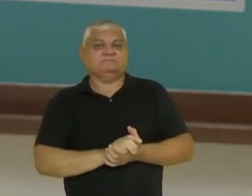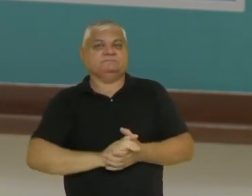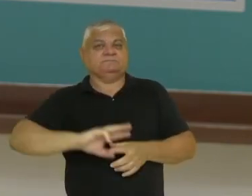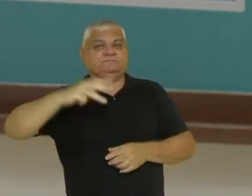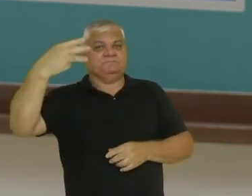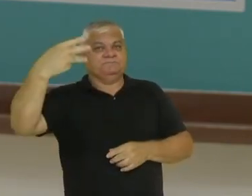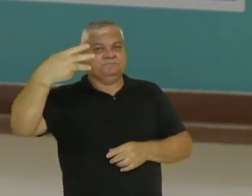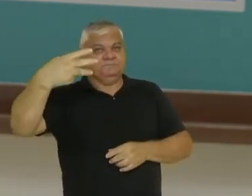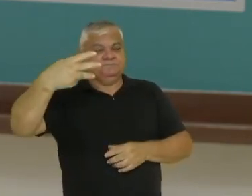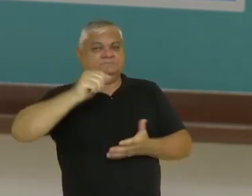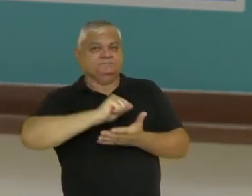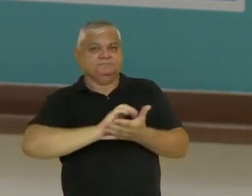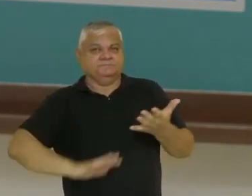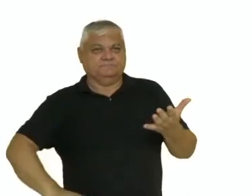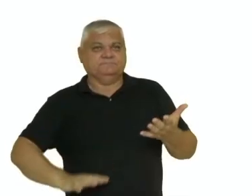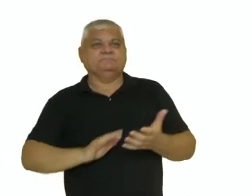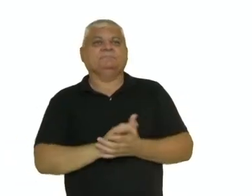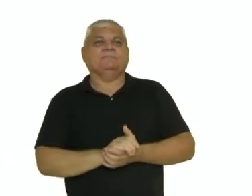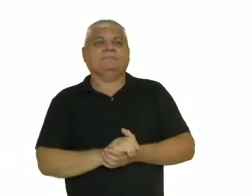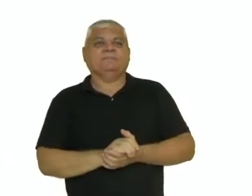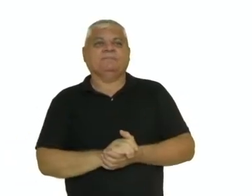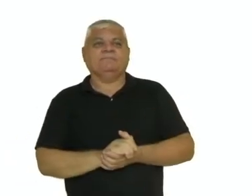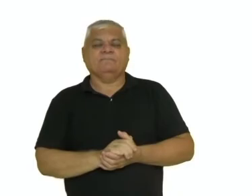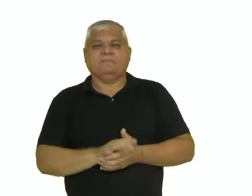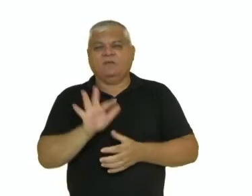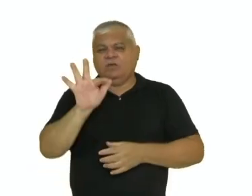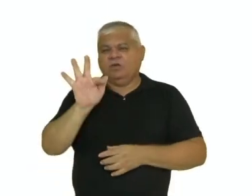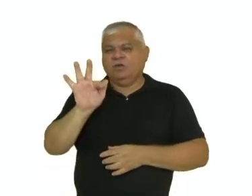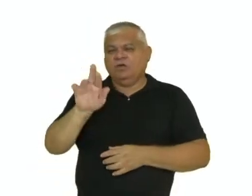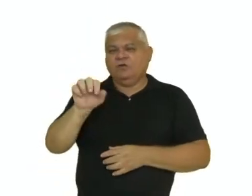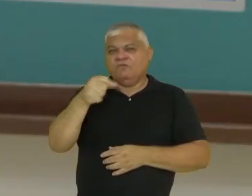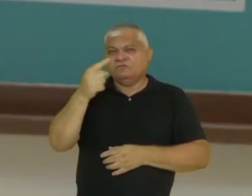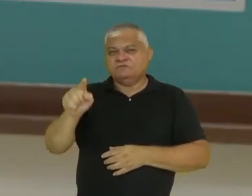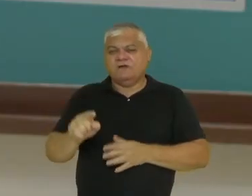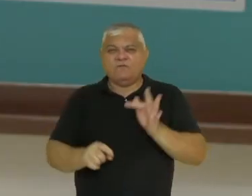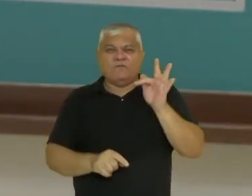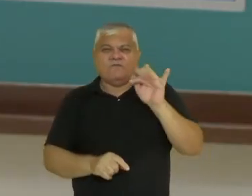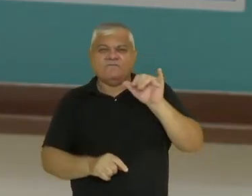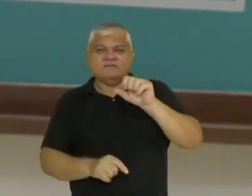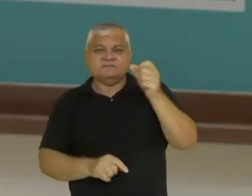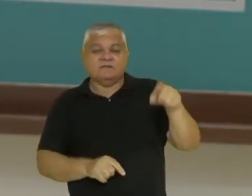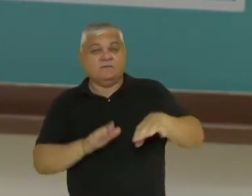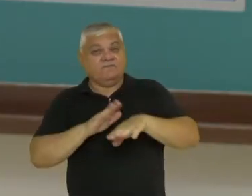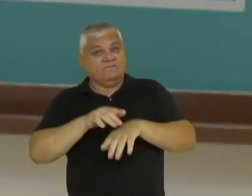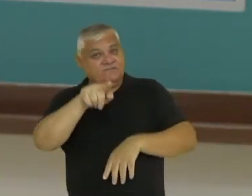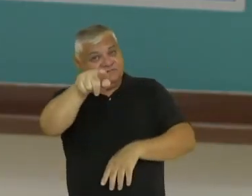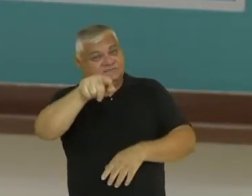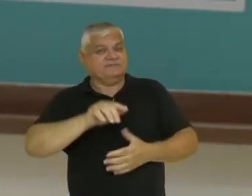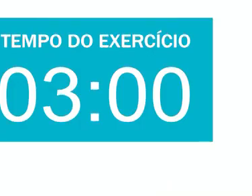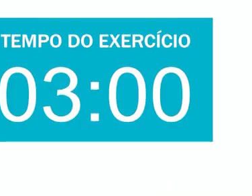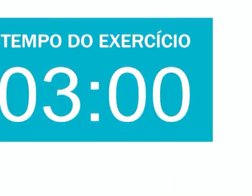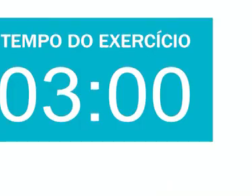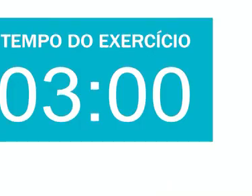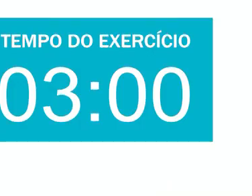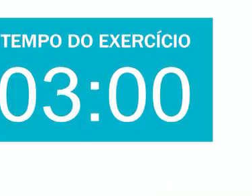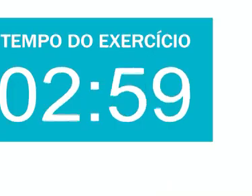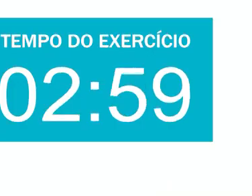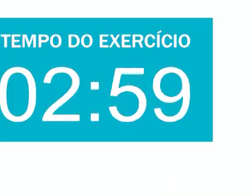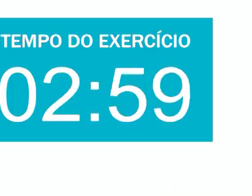Agora vamos para a atividade 3. Qual a diferença entre fissão e fusão nuclear? Agora é com vocês.